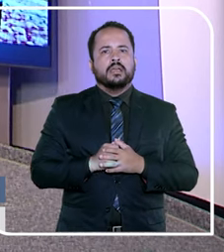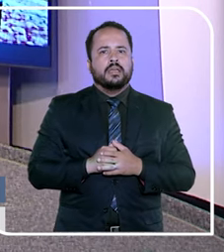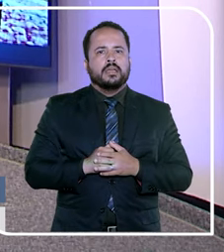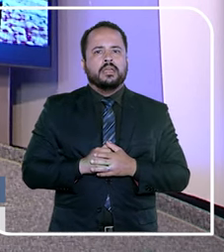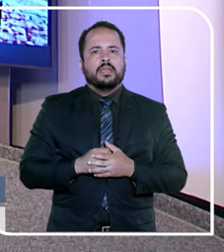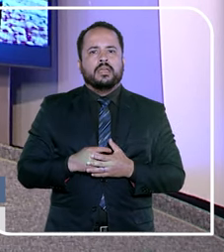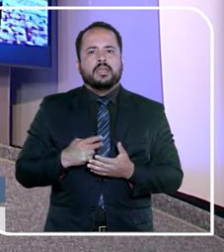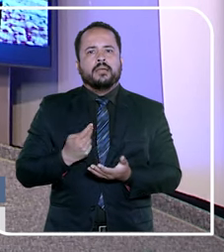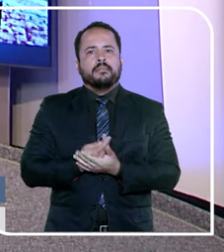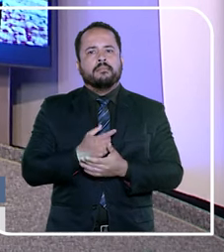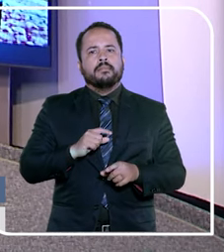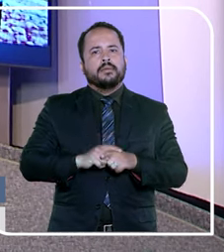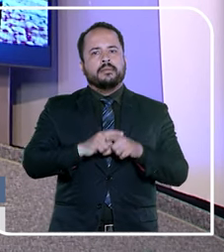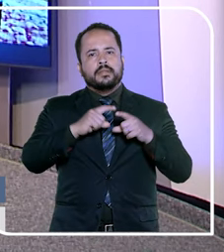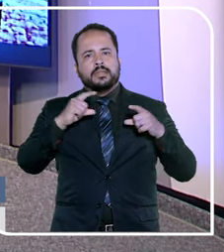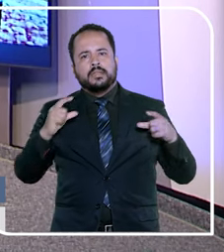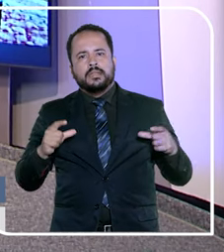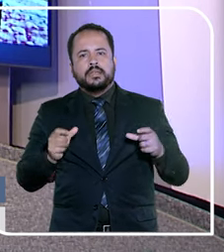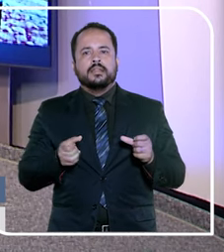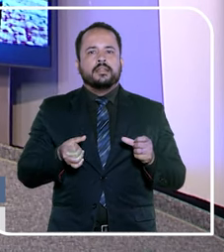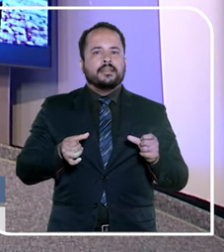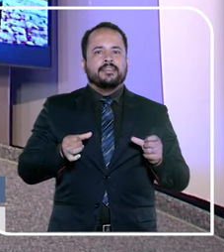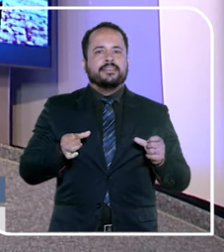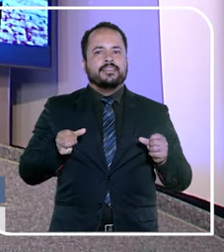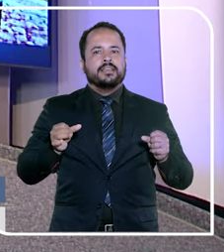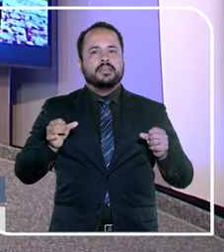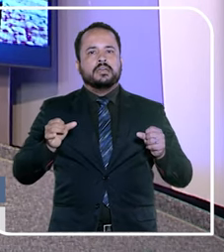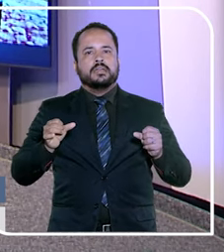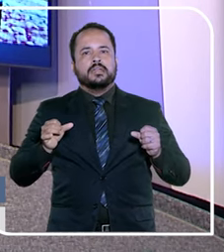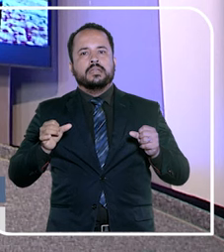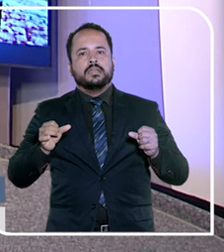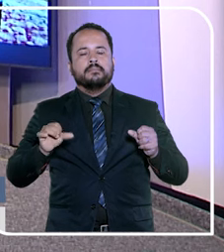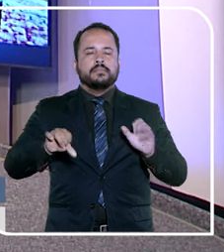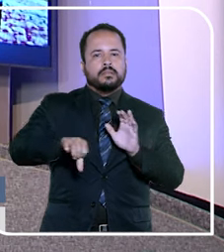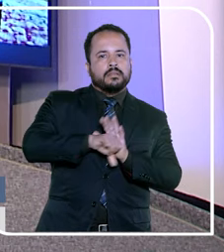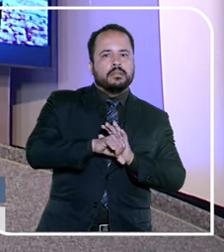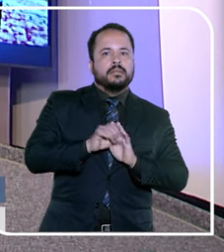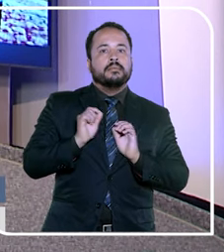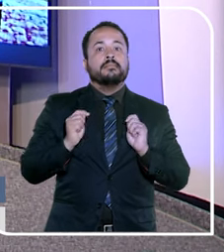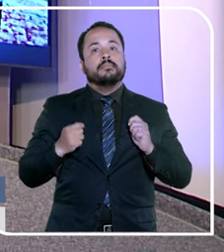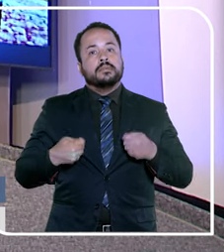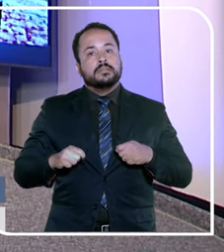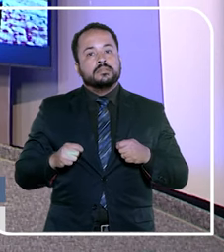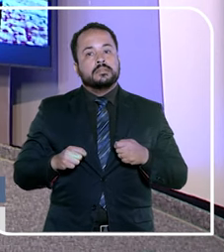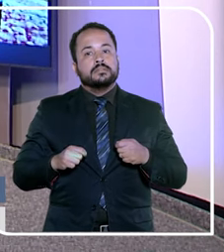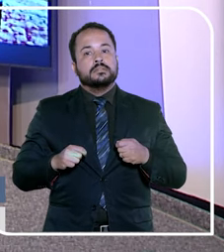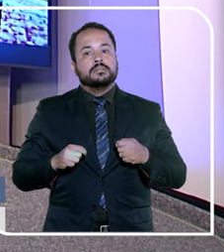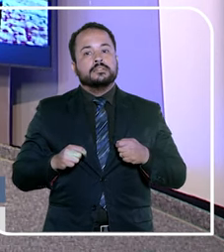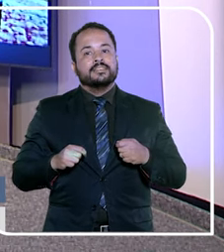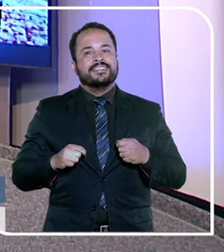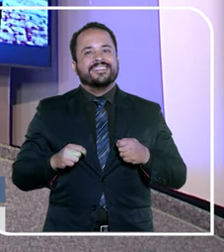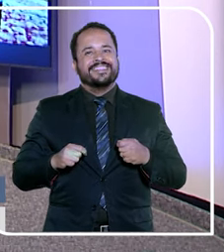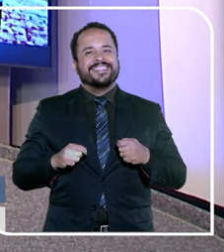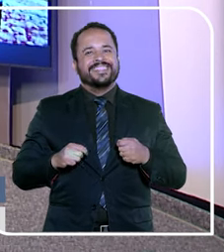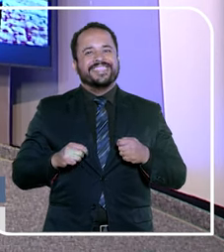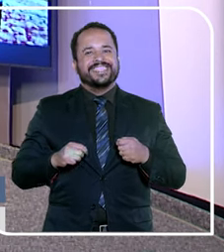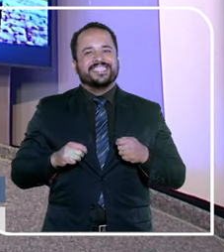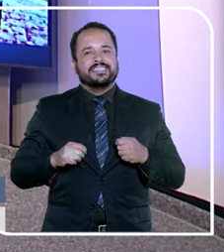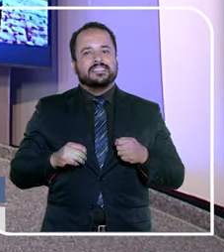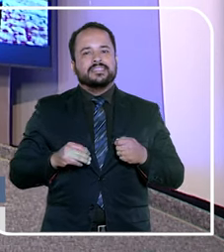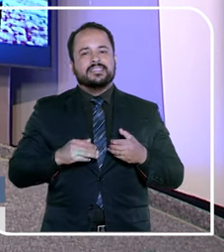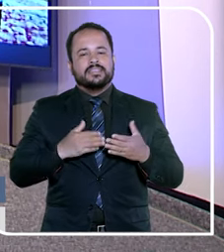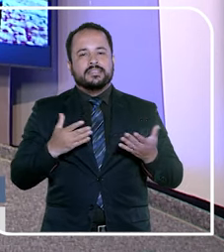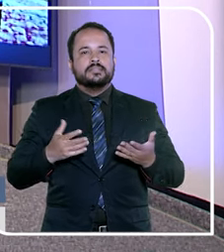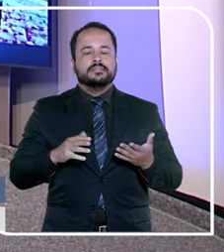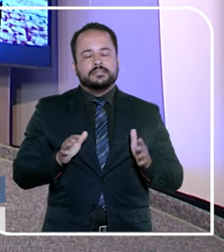crimes né não é uma característica da de um determinado crime em Tod todos os casos devem ser consideradas as circunstâncias